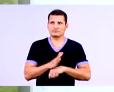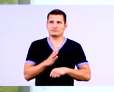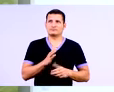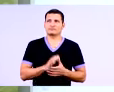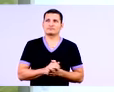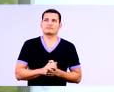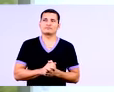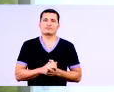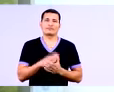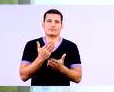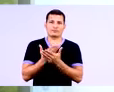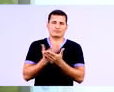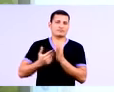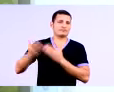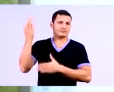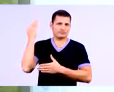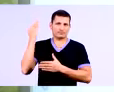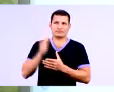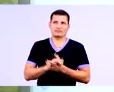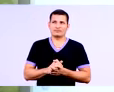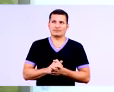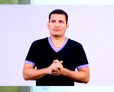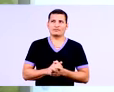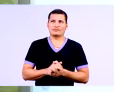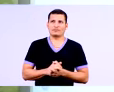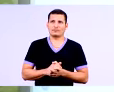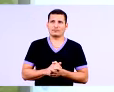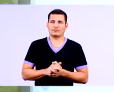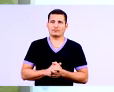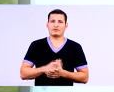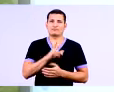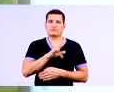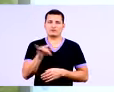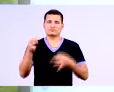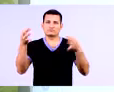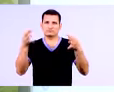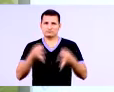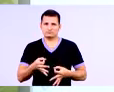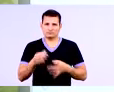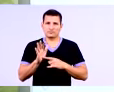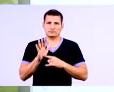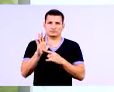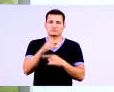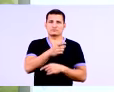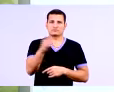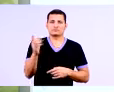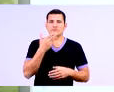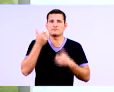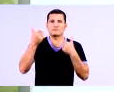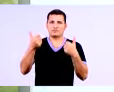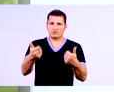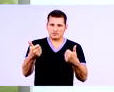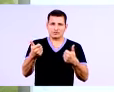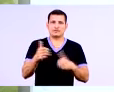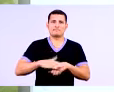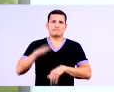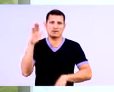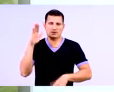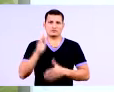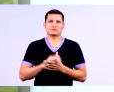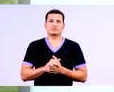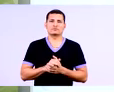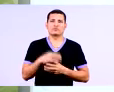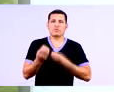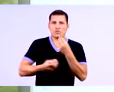aula passada. Isso vai com certeza ajudar vocês a melhorar ainda mais a performance